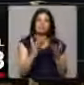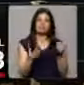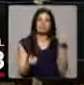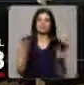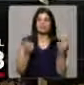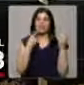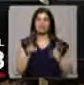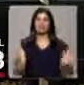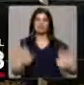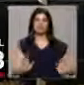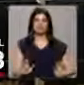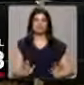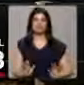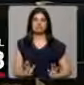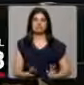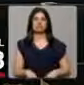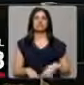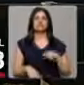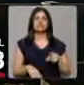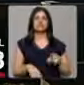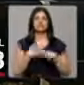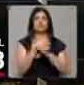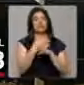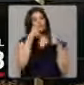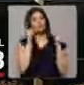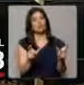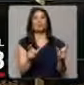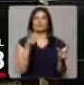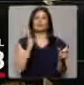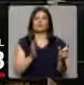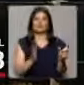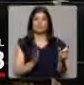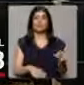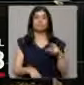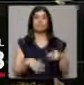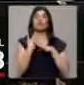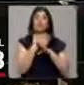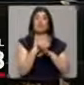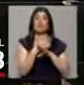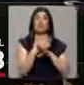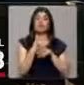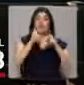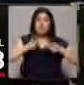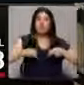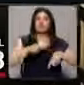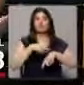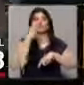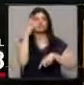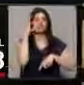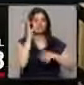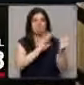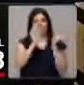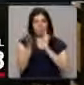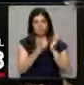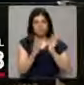h o o o incêndio portanto foi controlado o incêndio que fou cerca das 3 da tarde foi controlado e decorrem já podemos